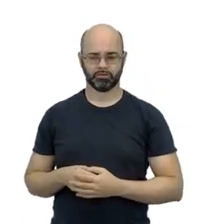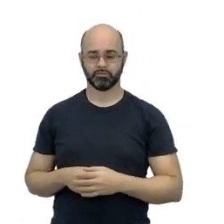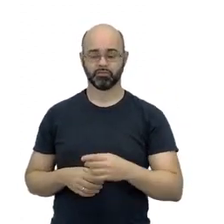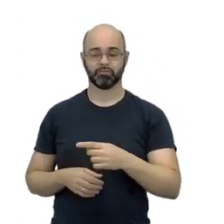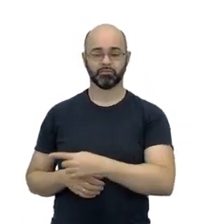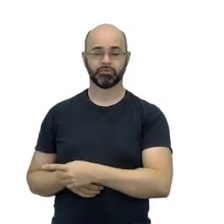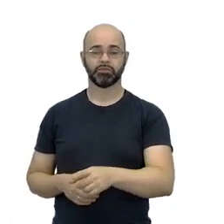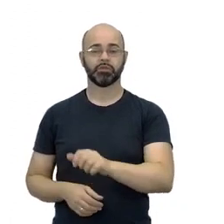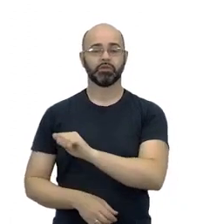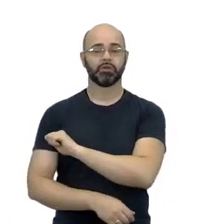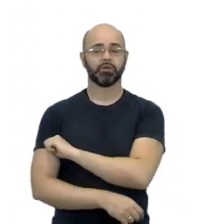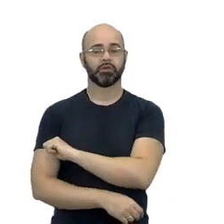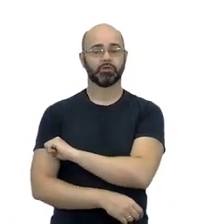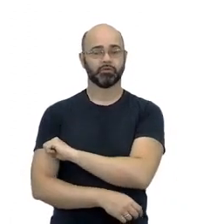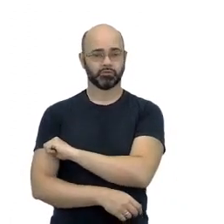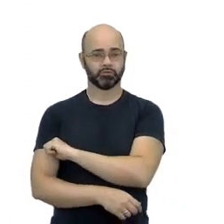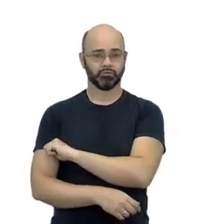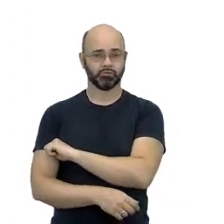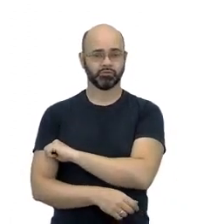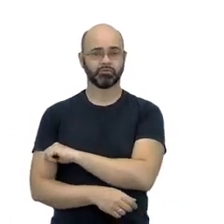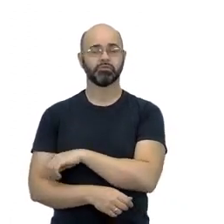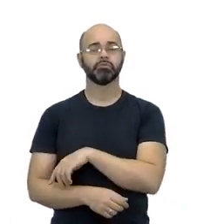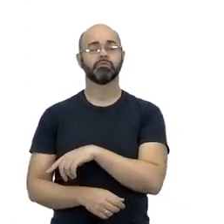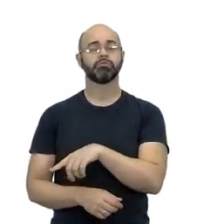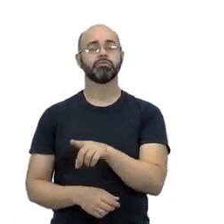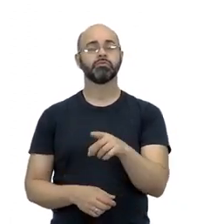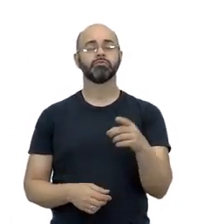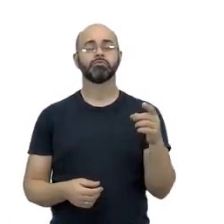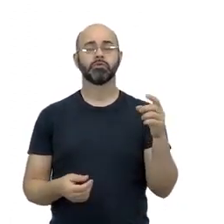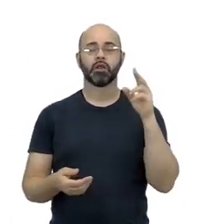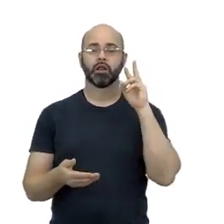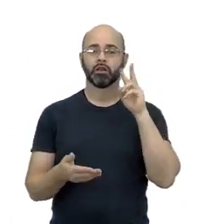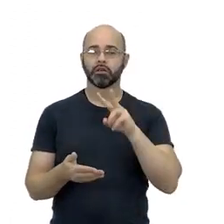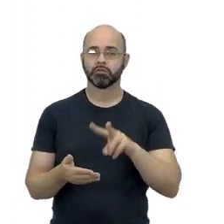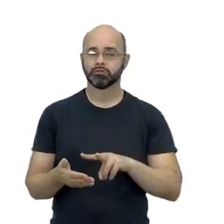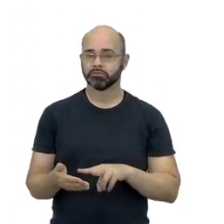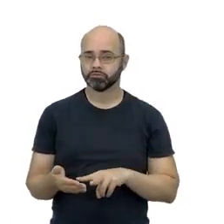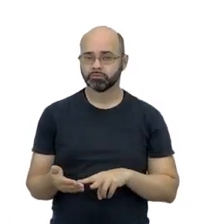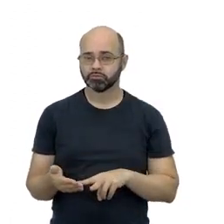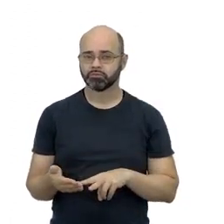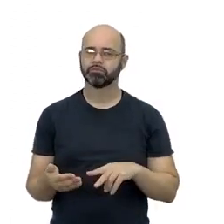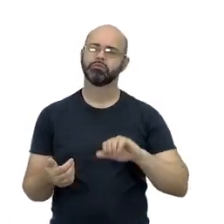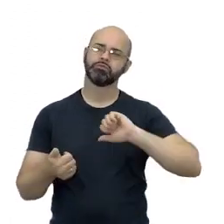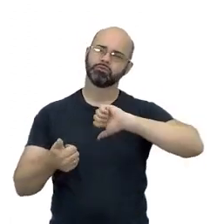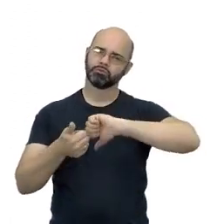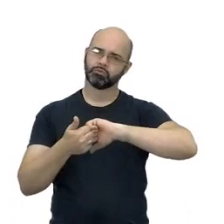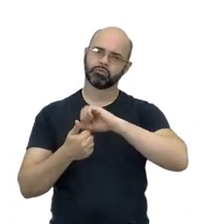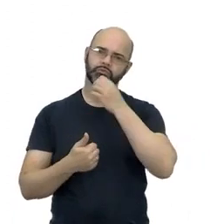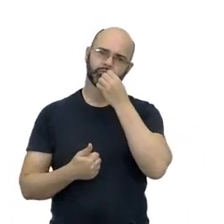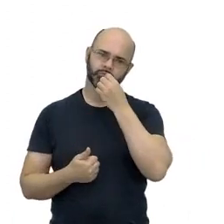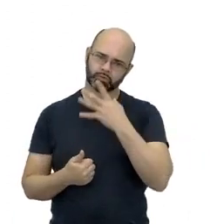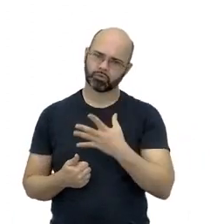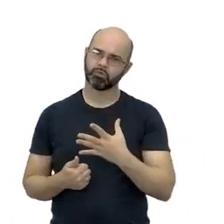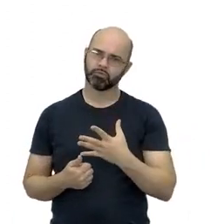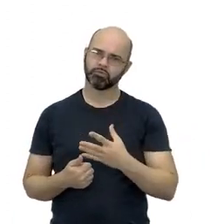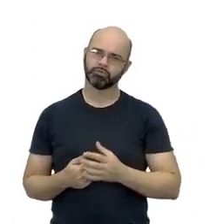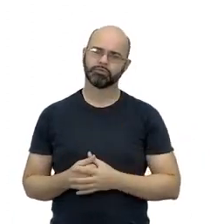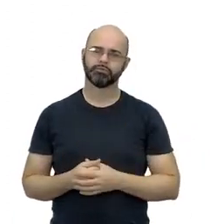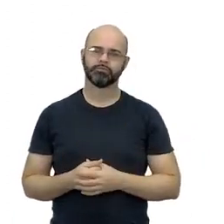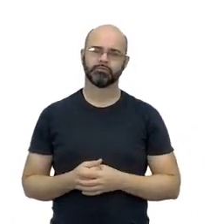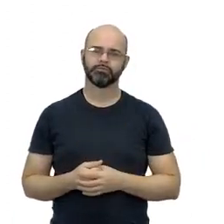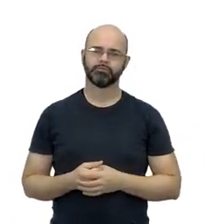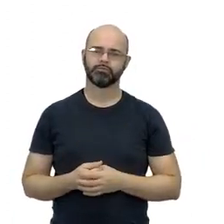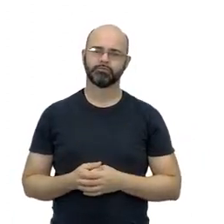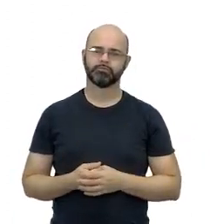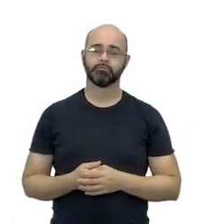nossos estudantes podem ter acesso a uma leitura oral de qualidade, sem contar que